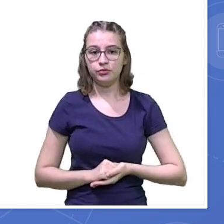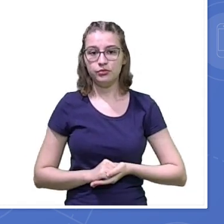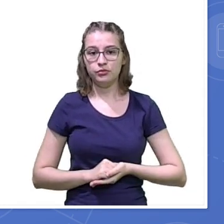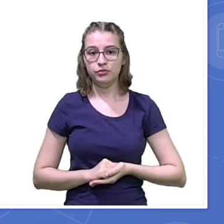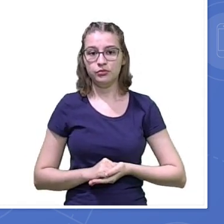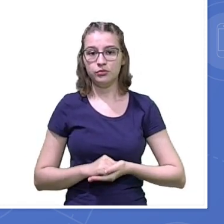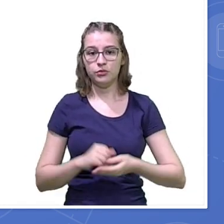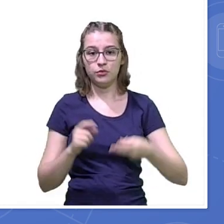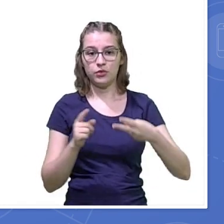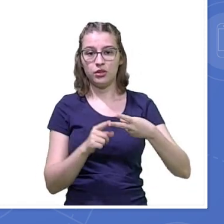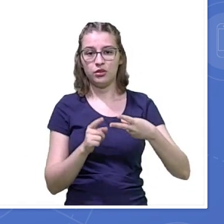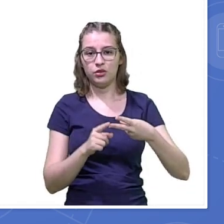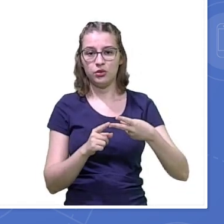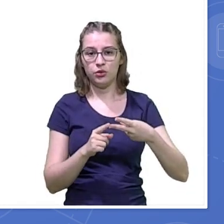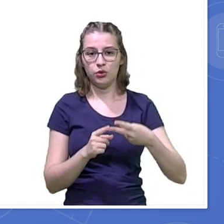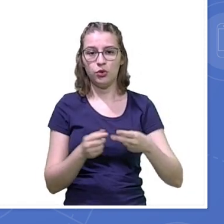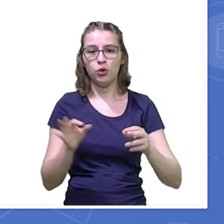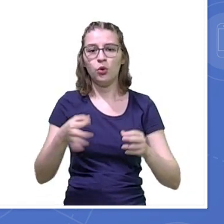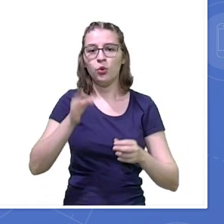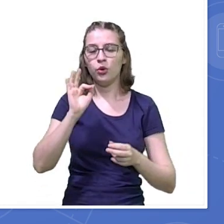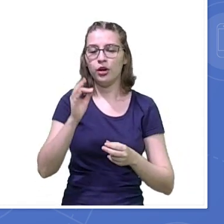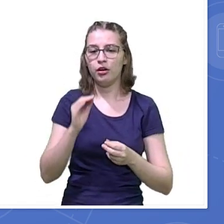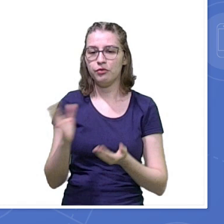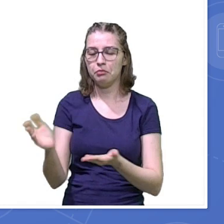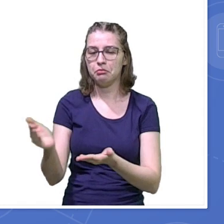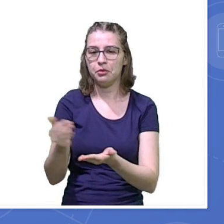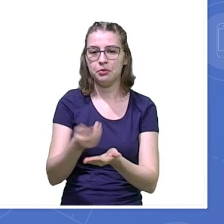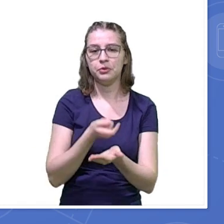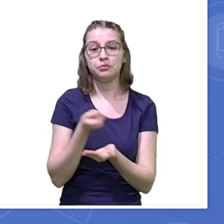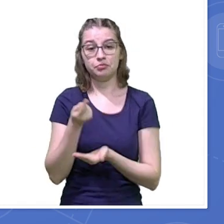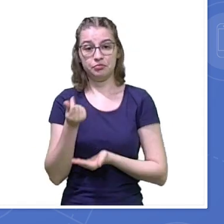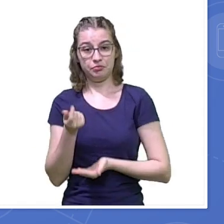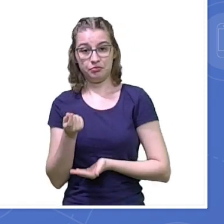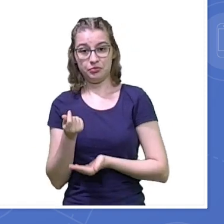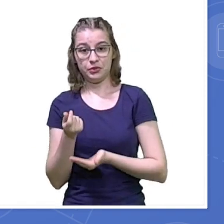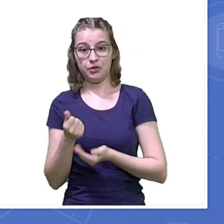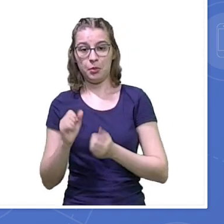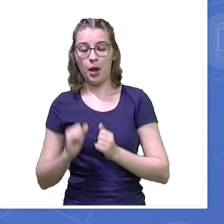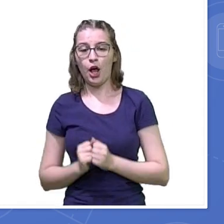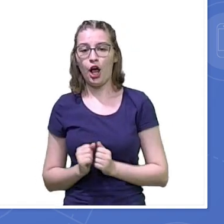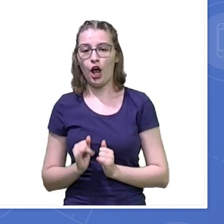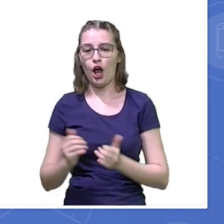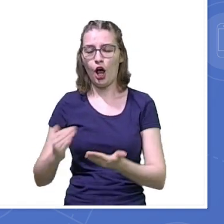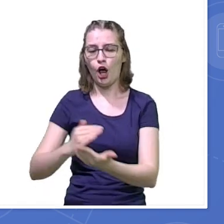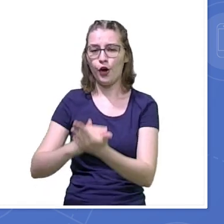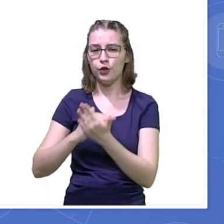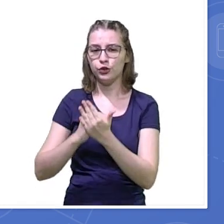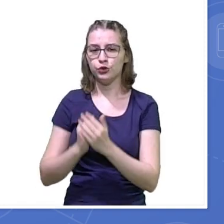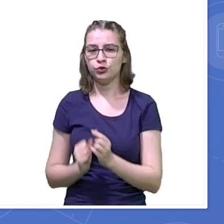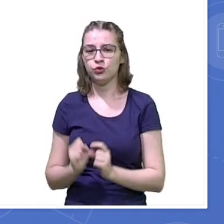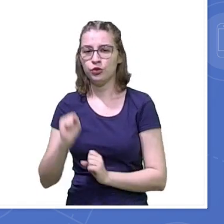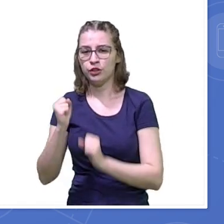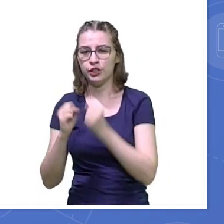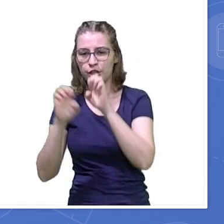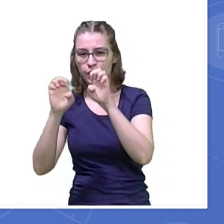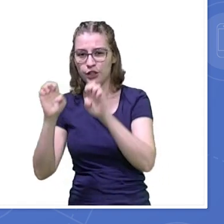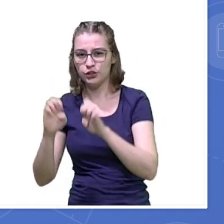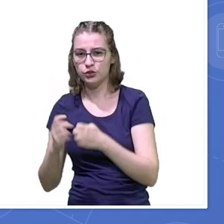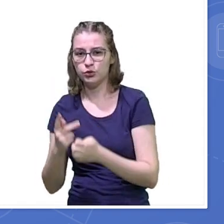questão. O café conseguiu acumular riquezas e melhorar a infraestrutura do país, principalmente na região sudeste, onde está São Paulo.